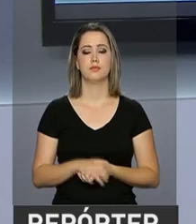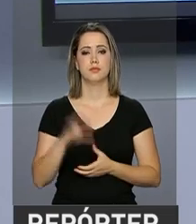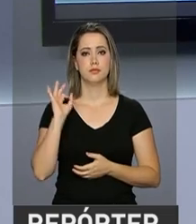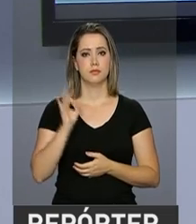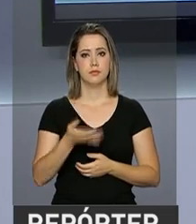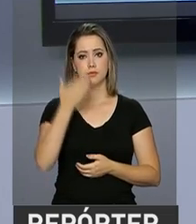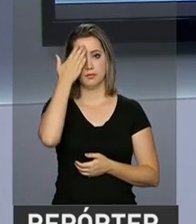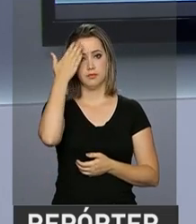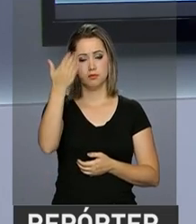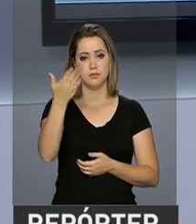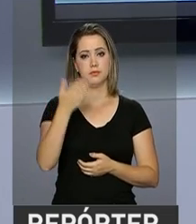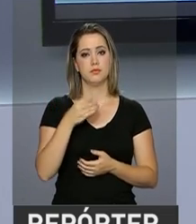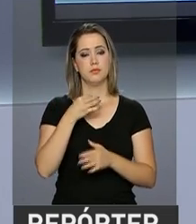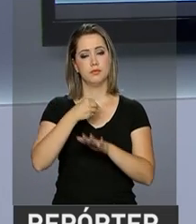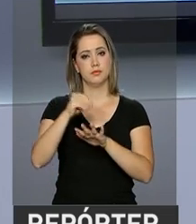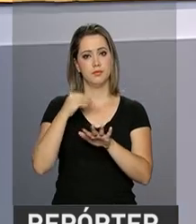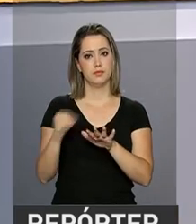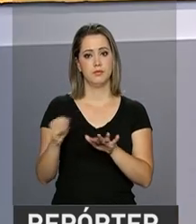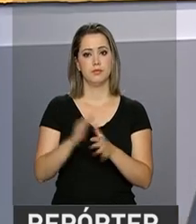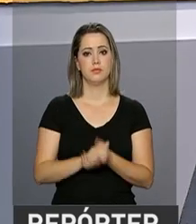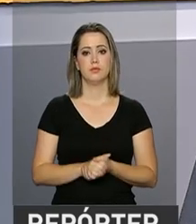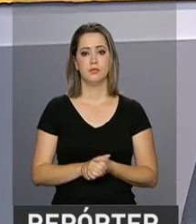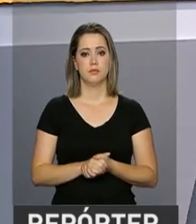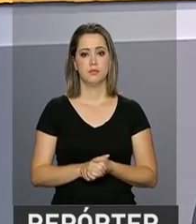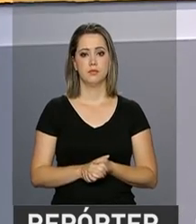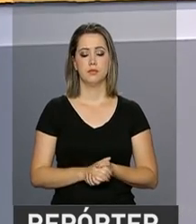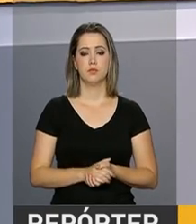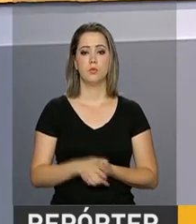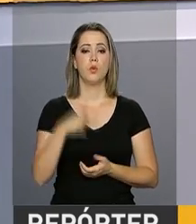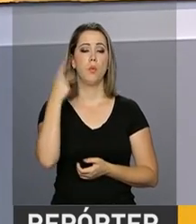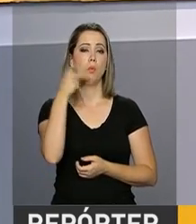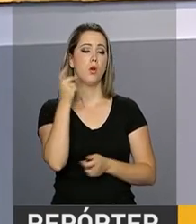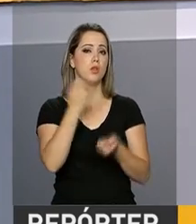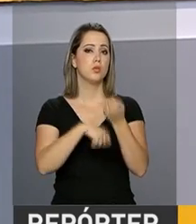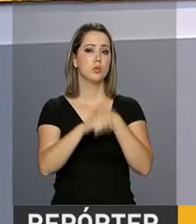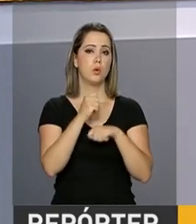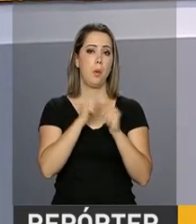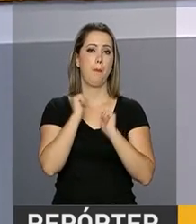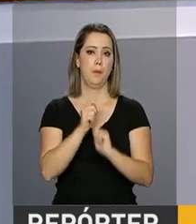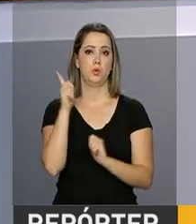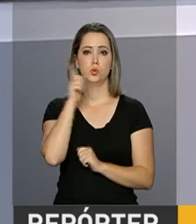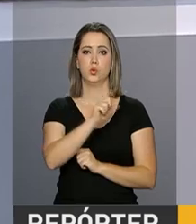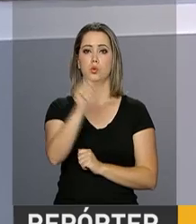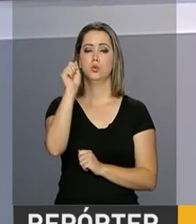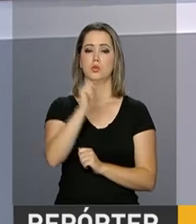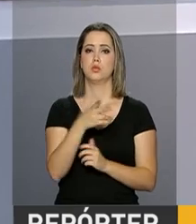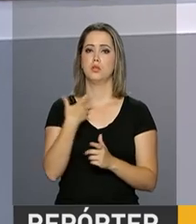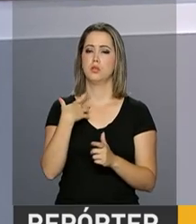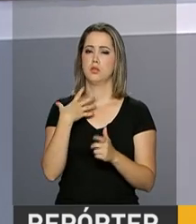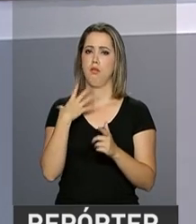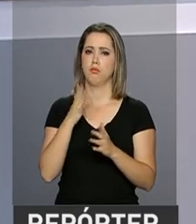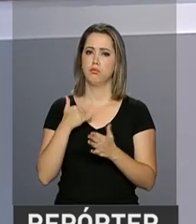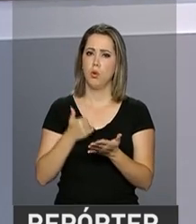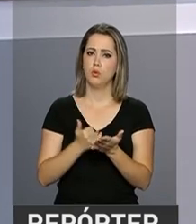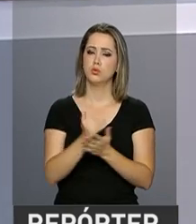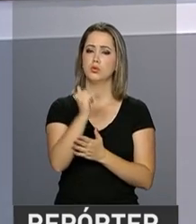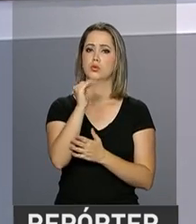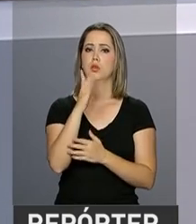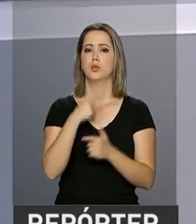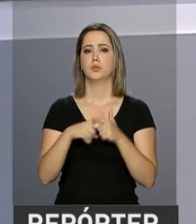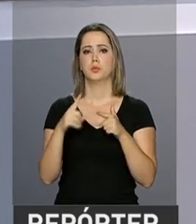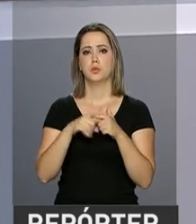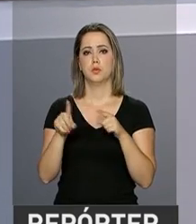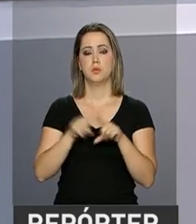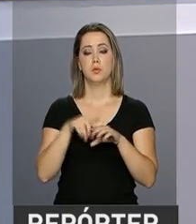tá certo Paulo Muito obrigado aí pelas informações e uma política econômica capaz de resistir a crises e assegurar o